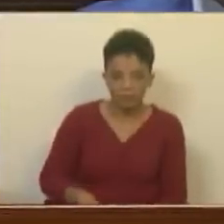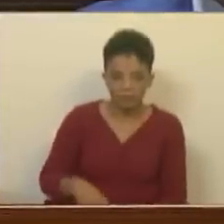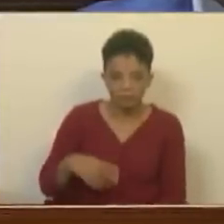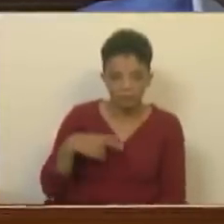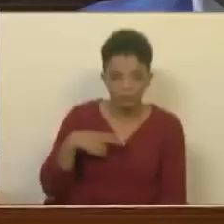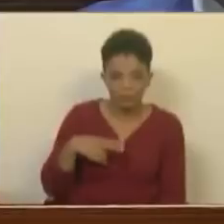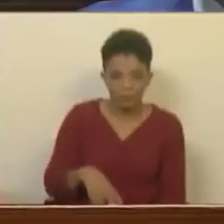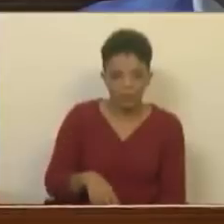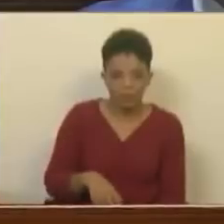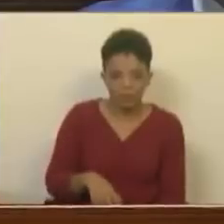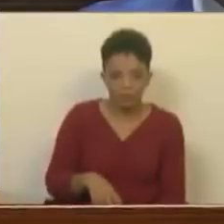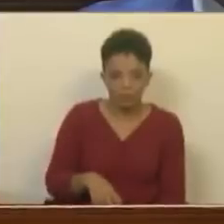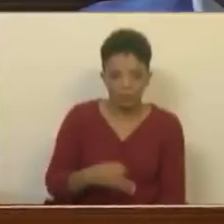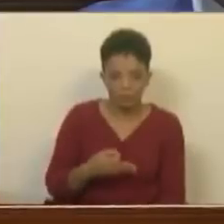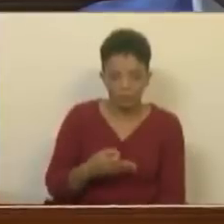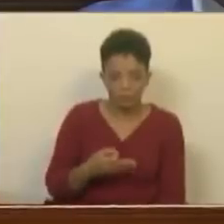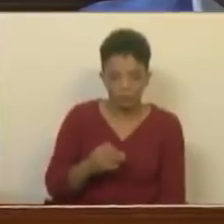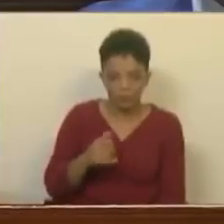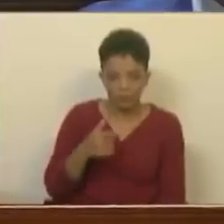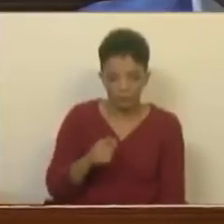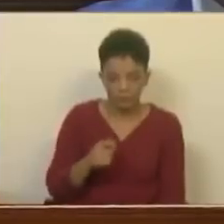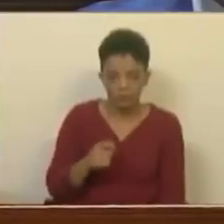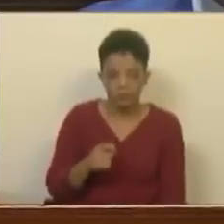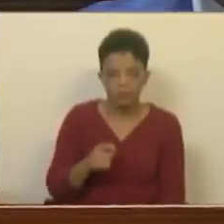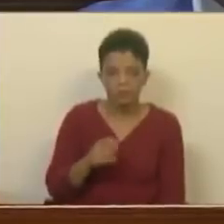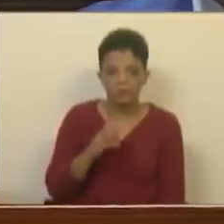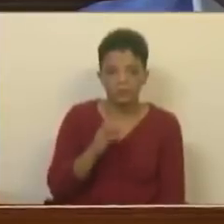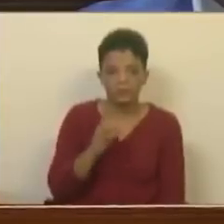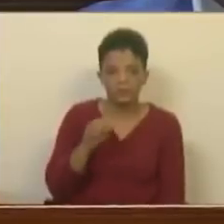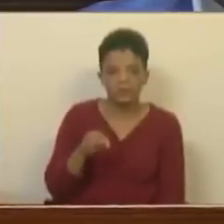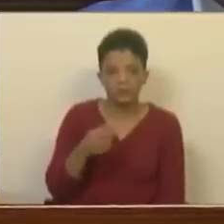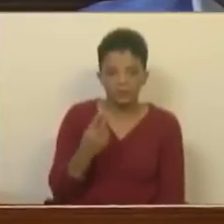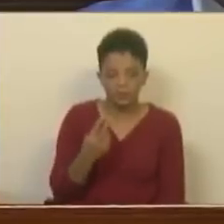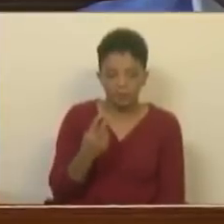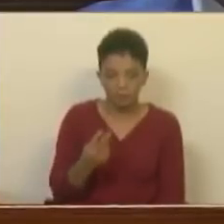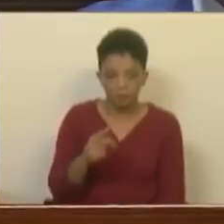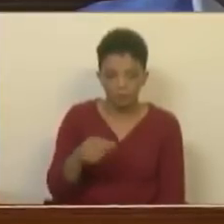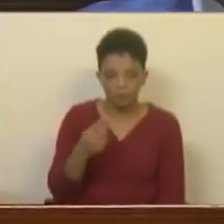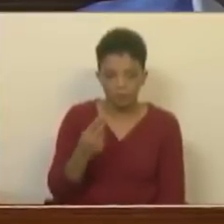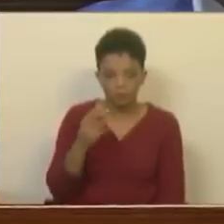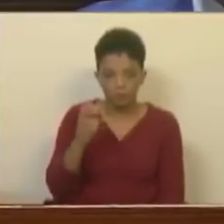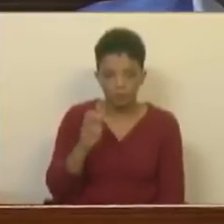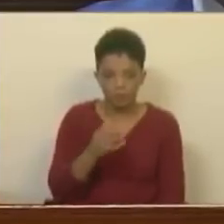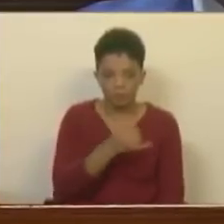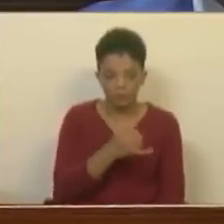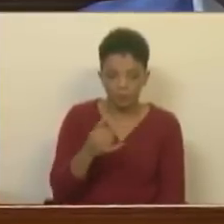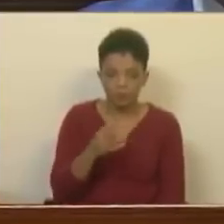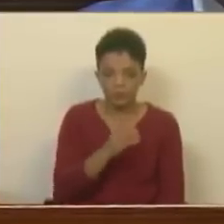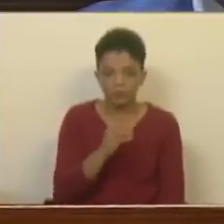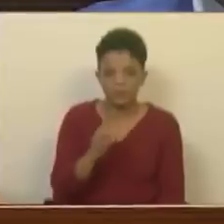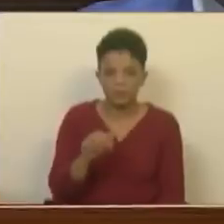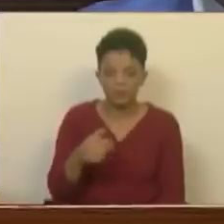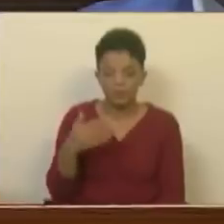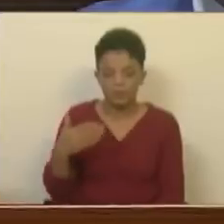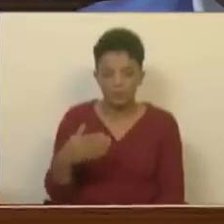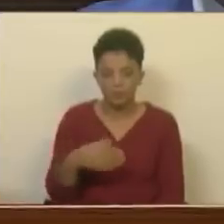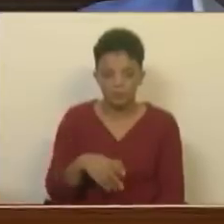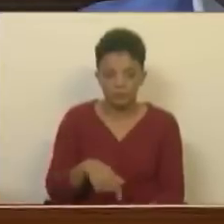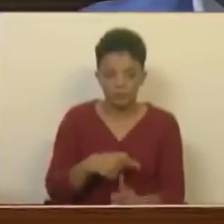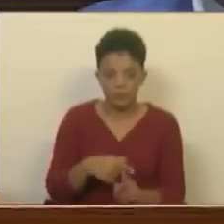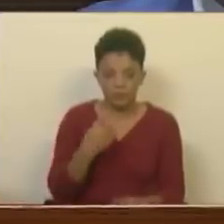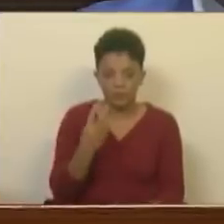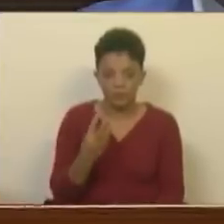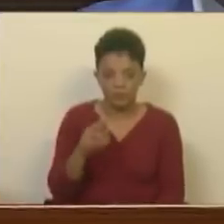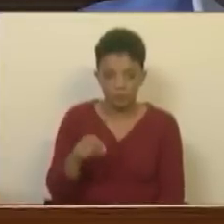tinha um pipercap em 2015 que era 62,2%, e em 22 a 66,1 +